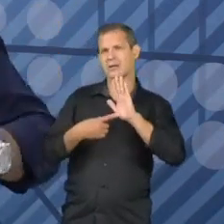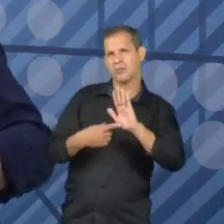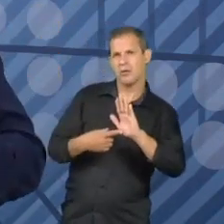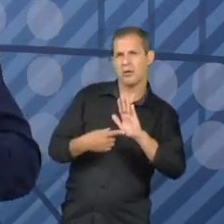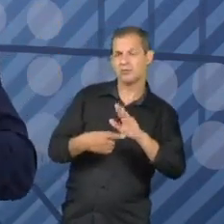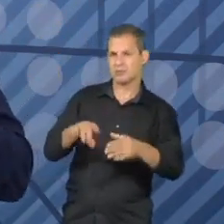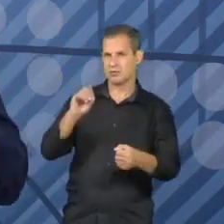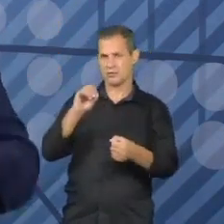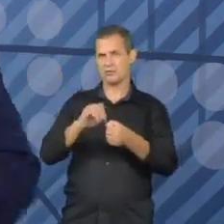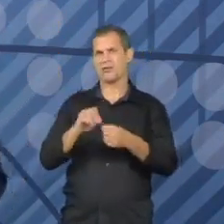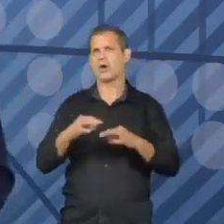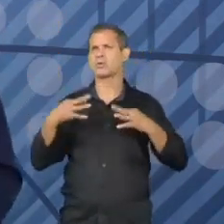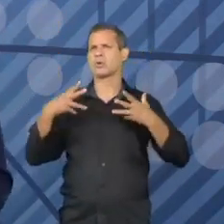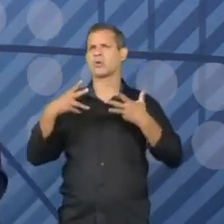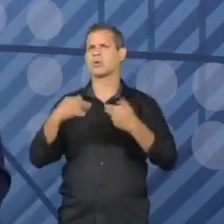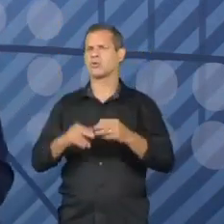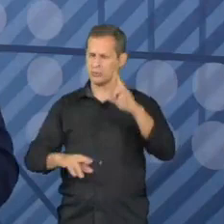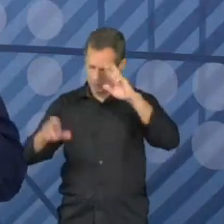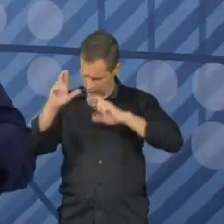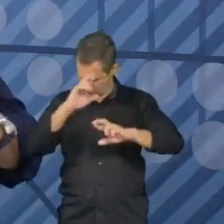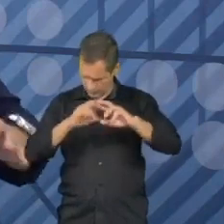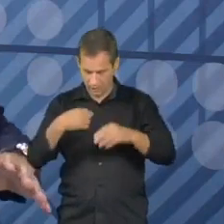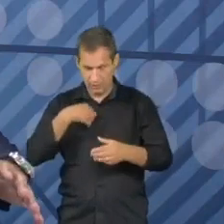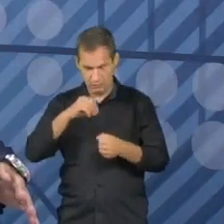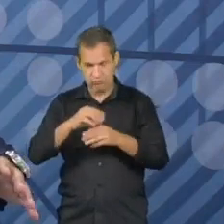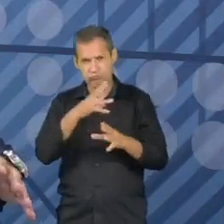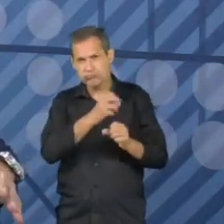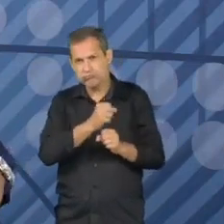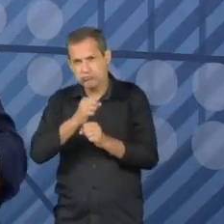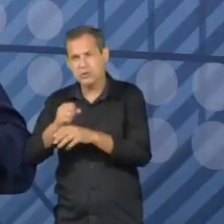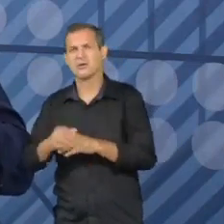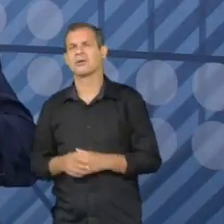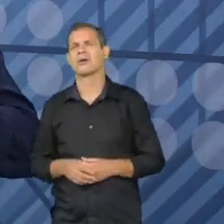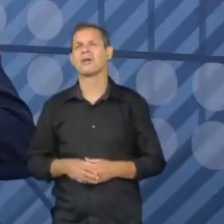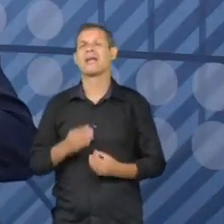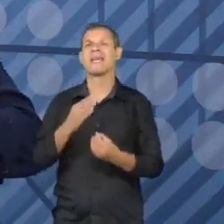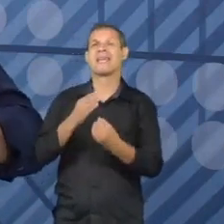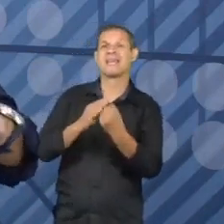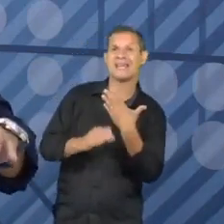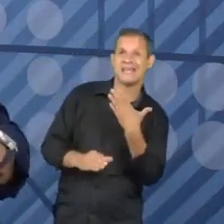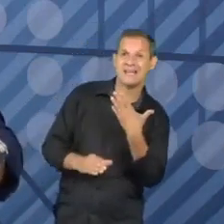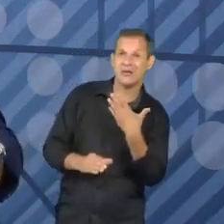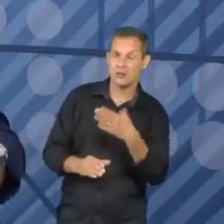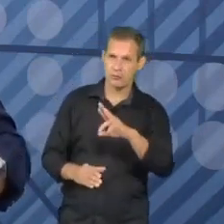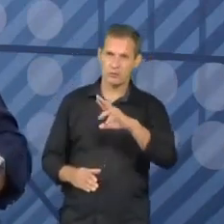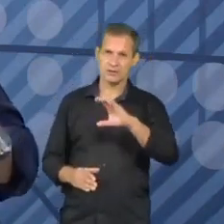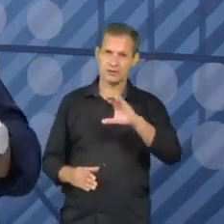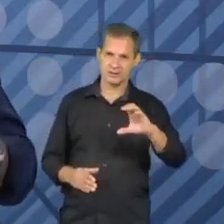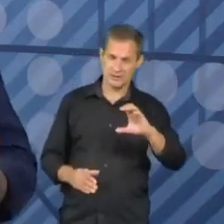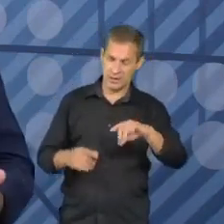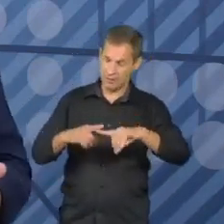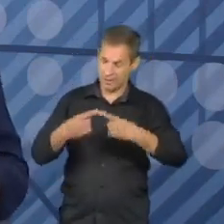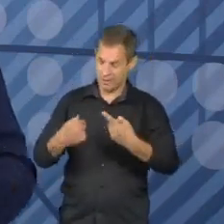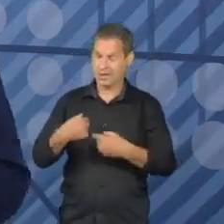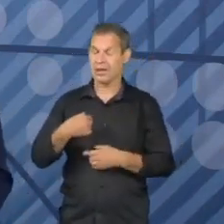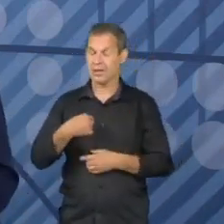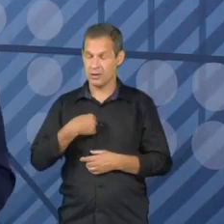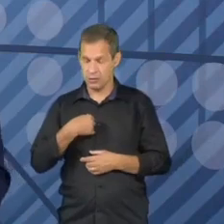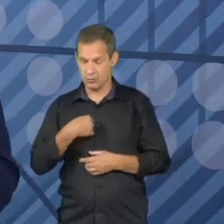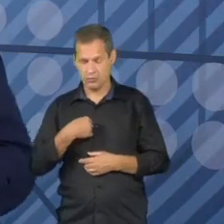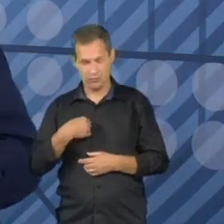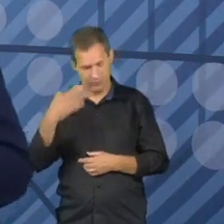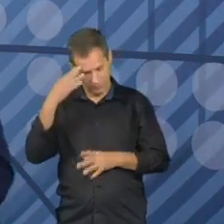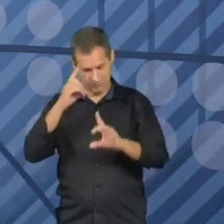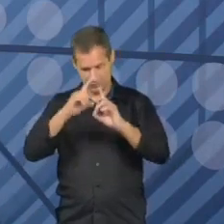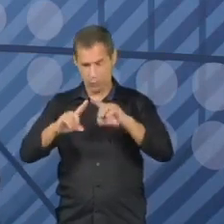e faço toda essa verificação. Então, eu faço cálculos e gero uma região crítica. Eu sei, esses dados já são